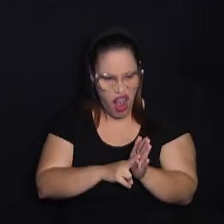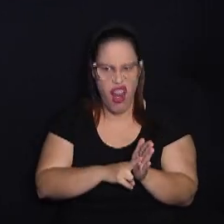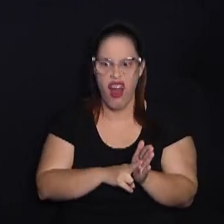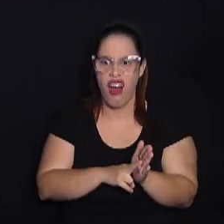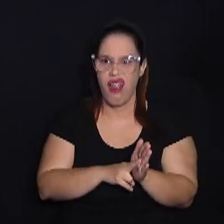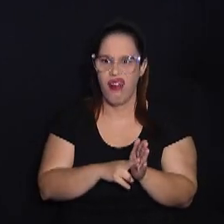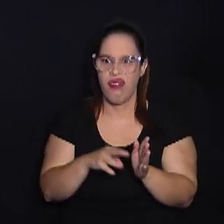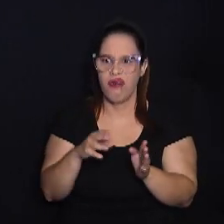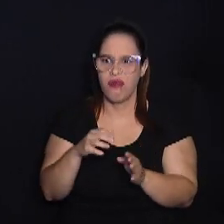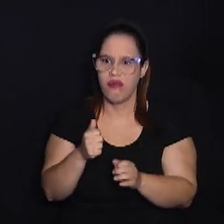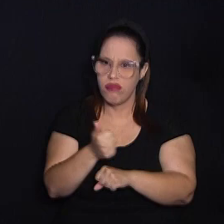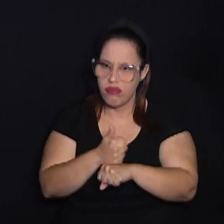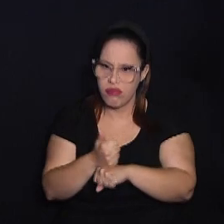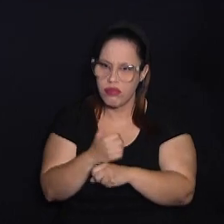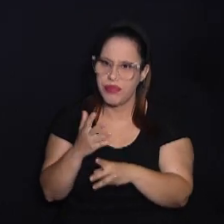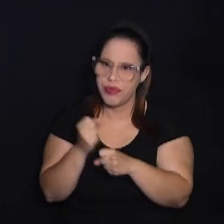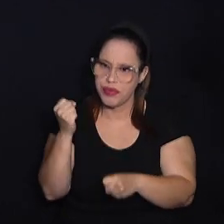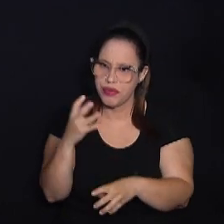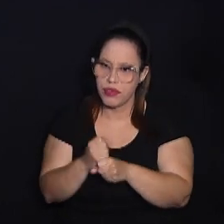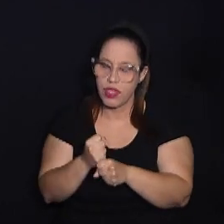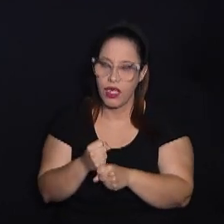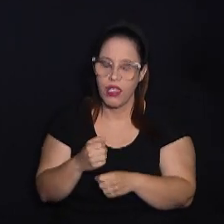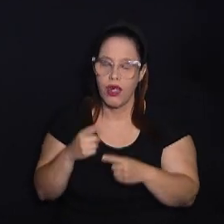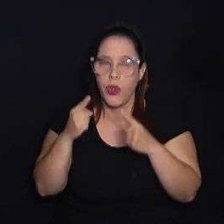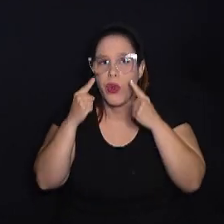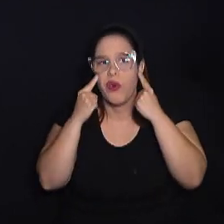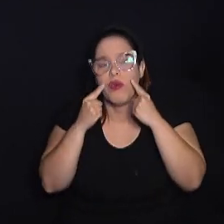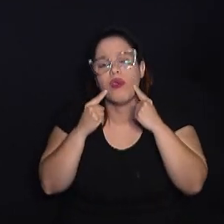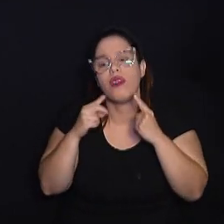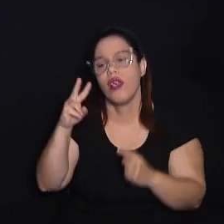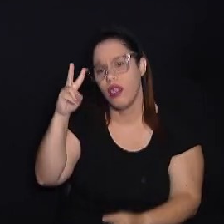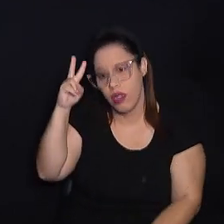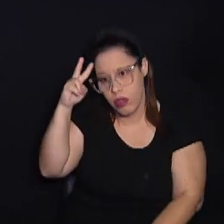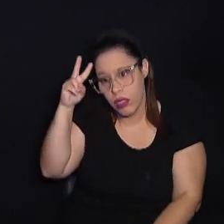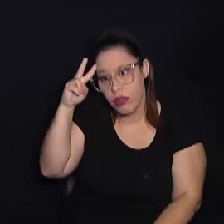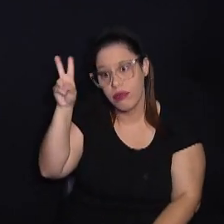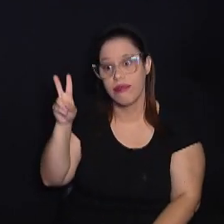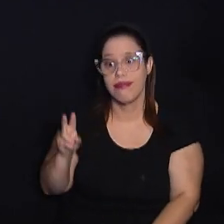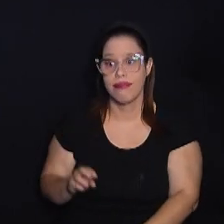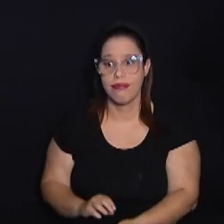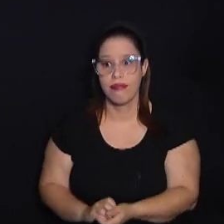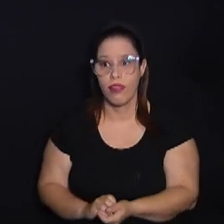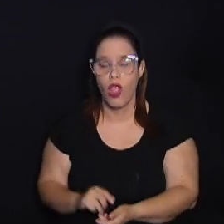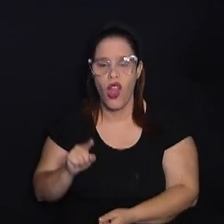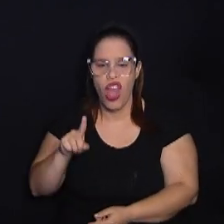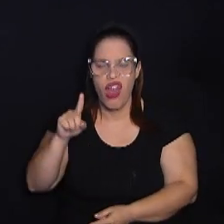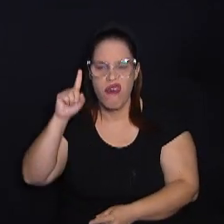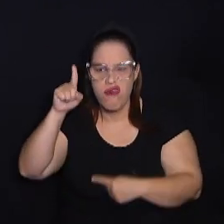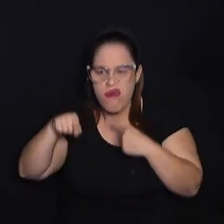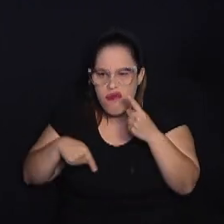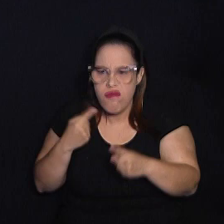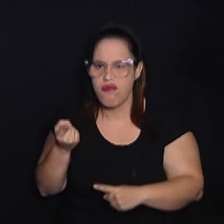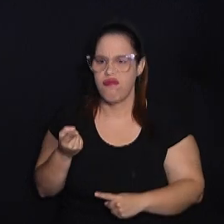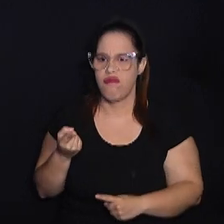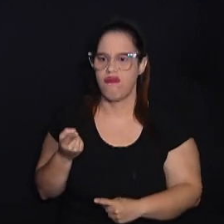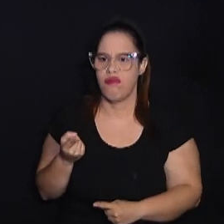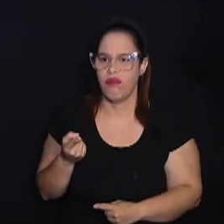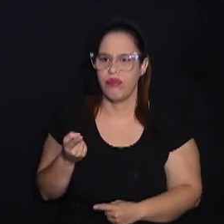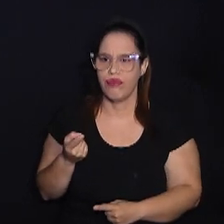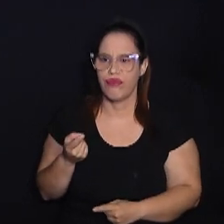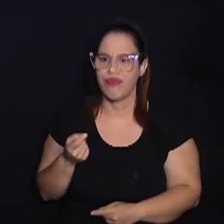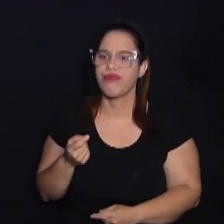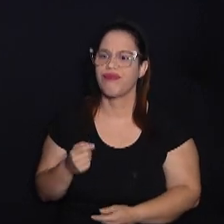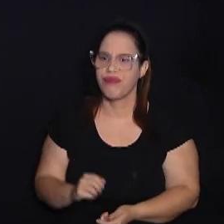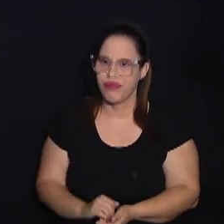da contabilidade, e fiquei emocionada em ver a sua história. Eu acho que você conseguiu substituir muito bem o seu